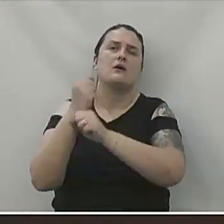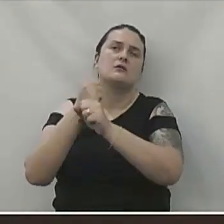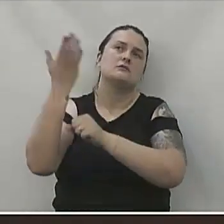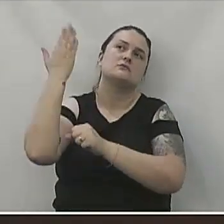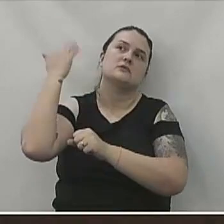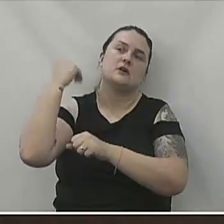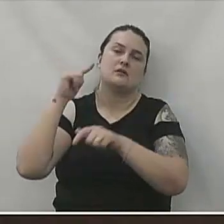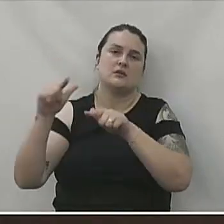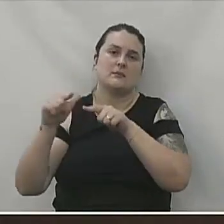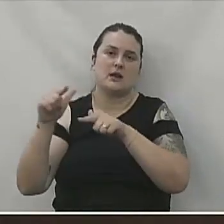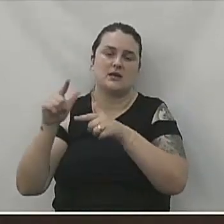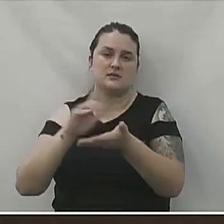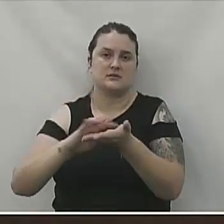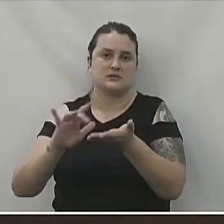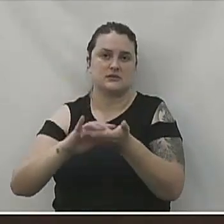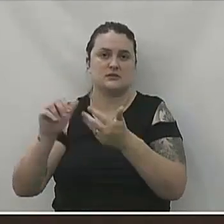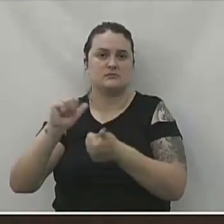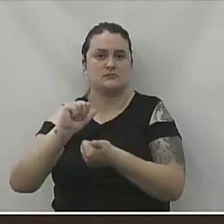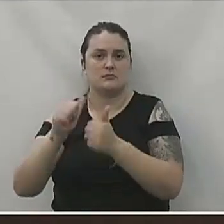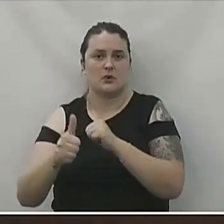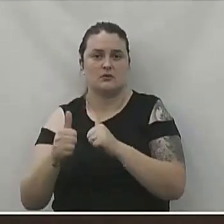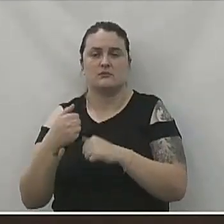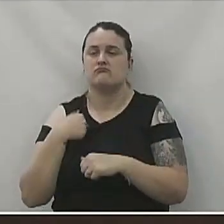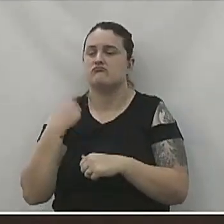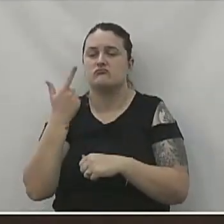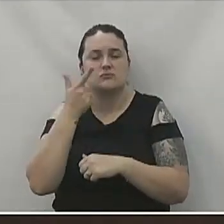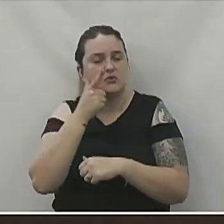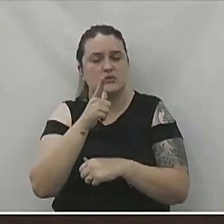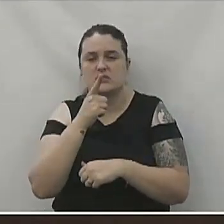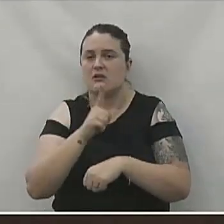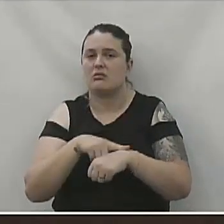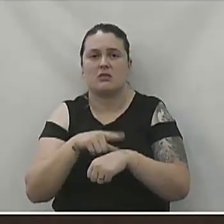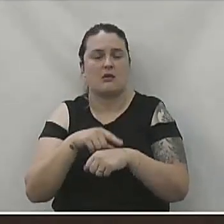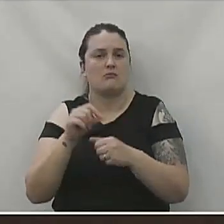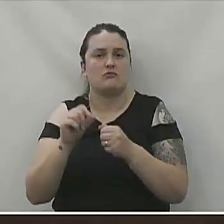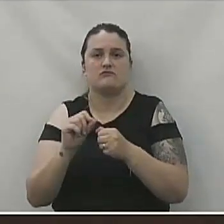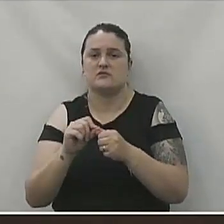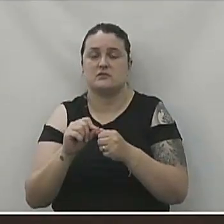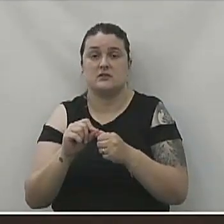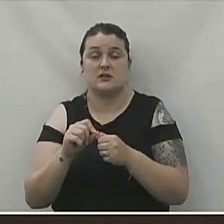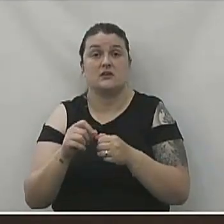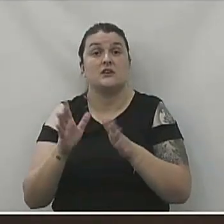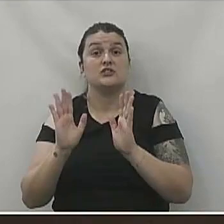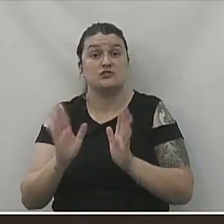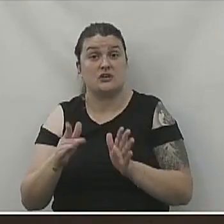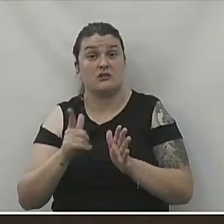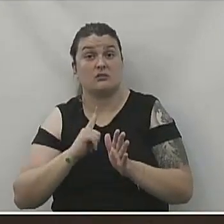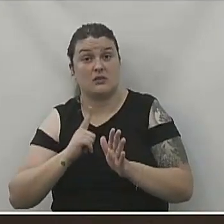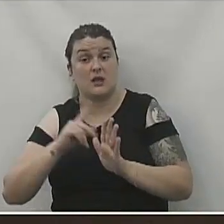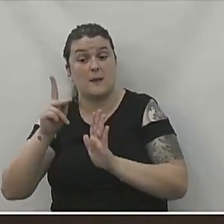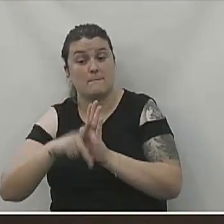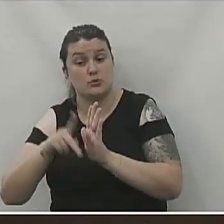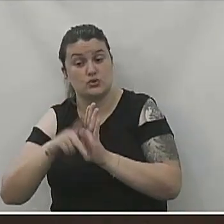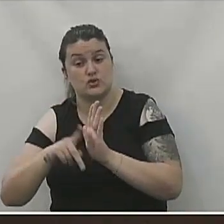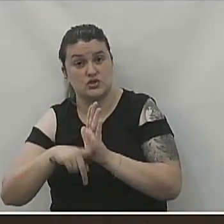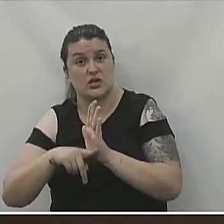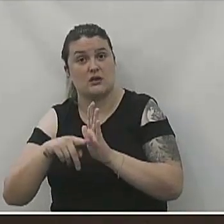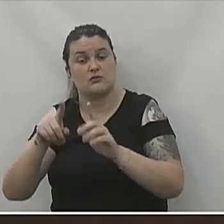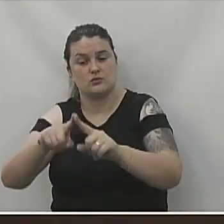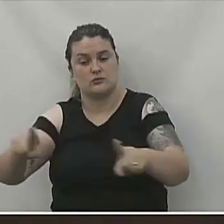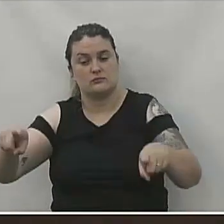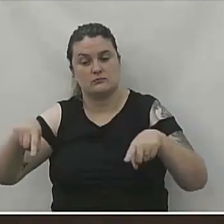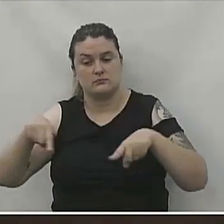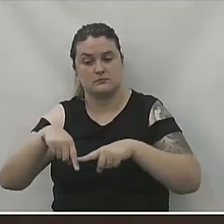esportes na gestão anterior e não não tivemos o tempo suficiente mas já tem o projeto dessa